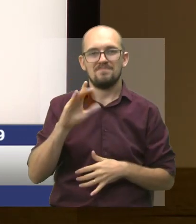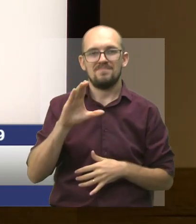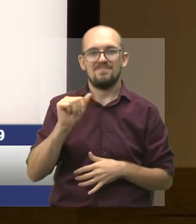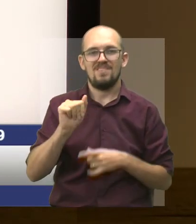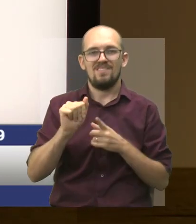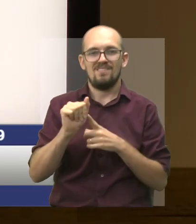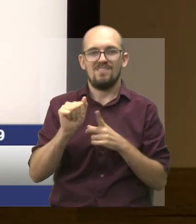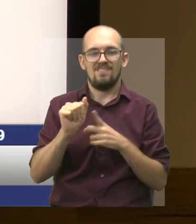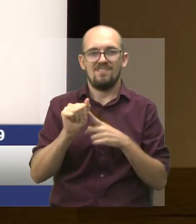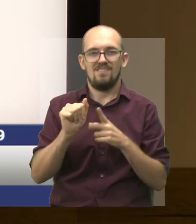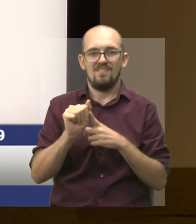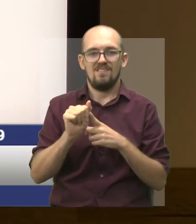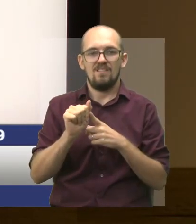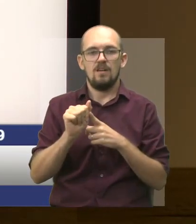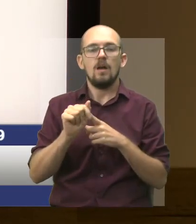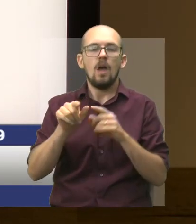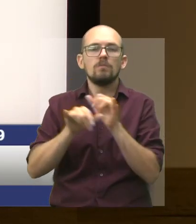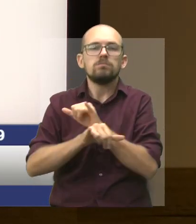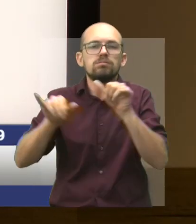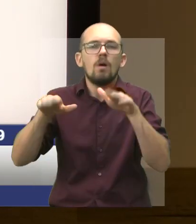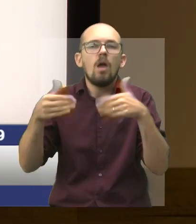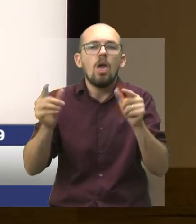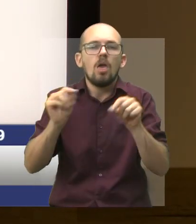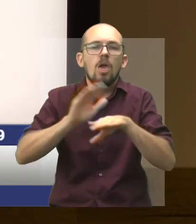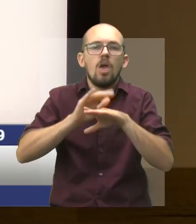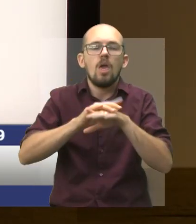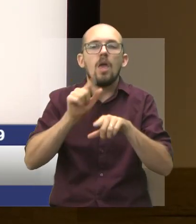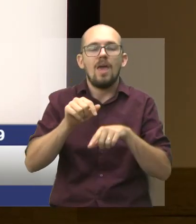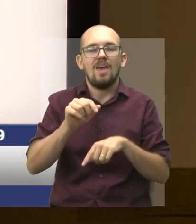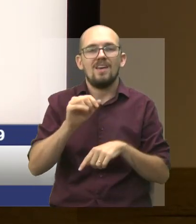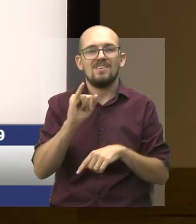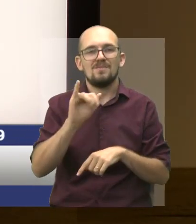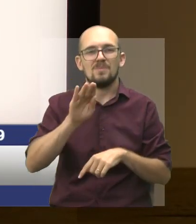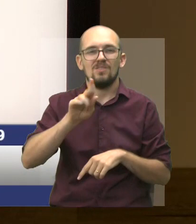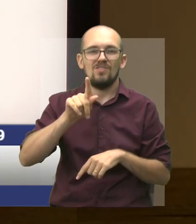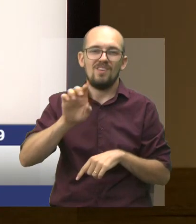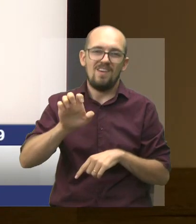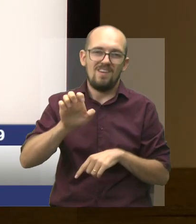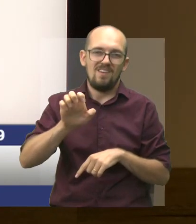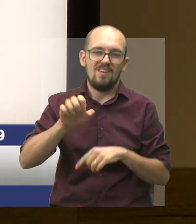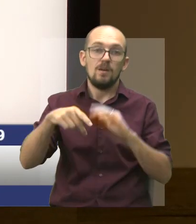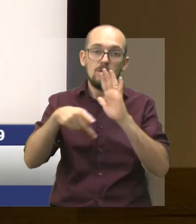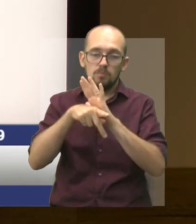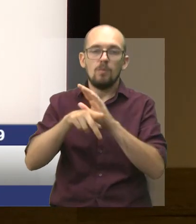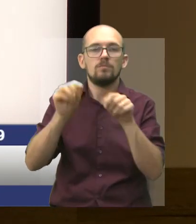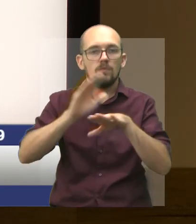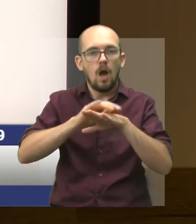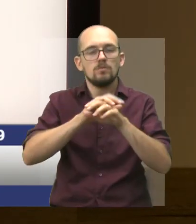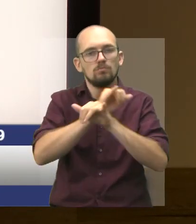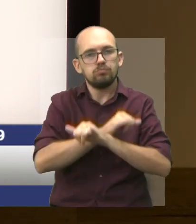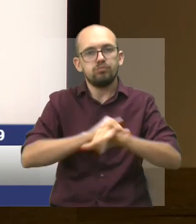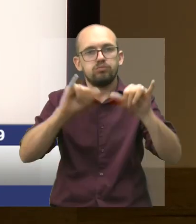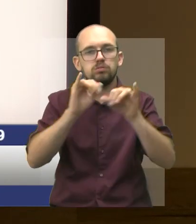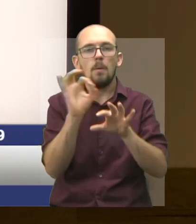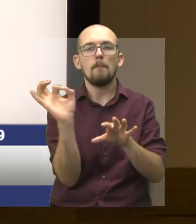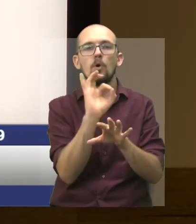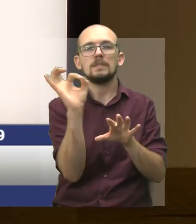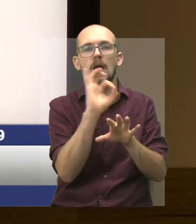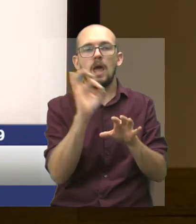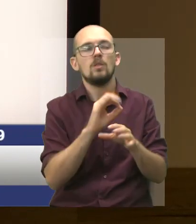Amplo, divulgado pelo IBGE, Instituto Brasileiro de Geografia e Estatística, a